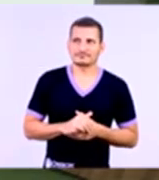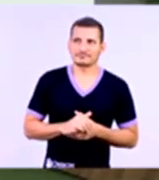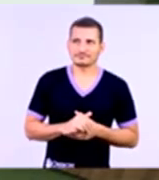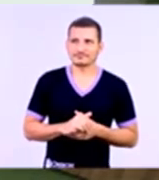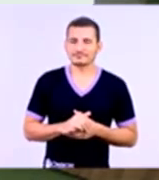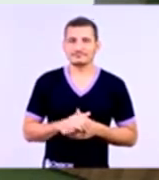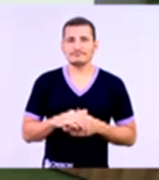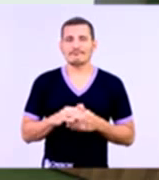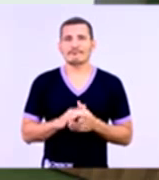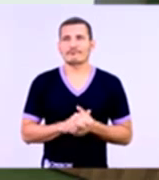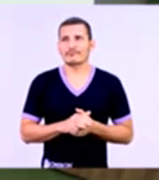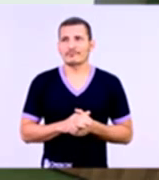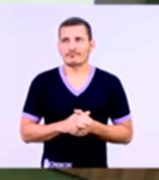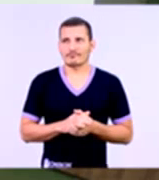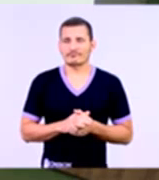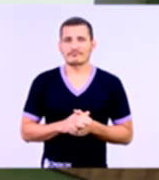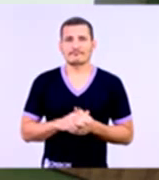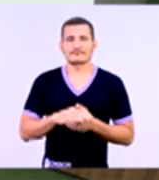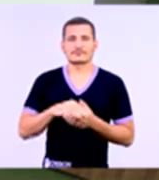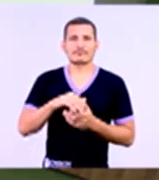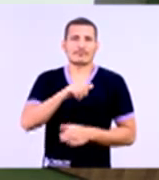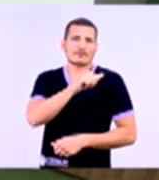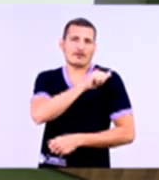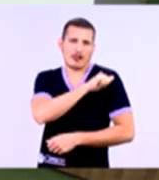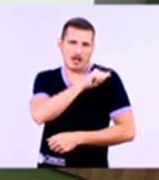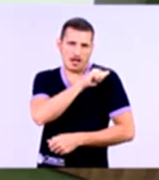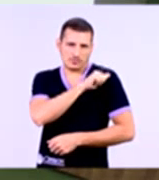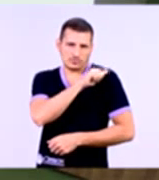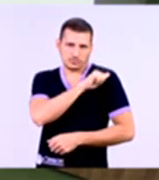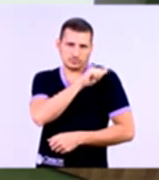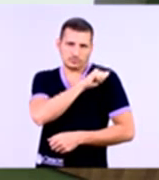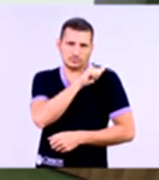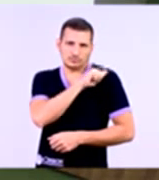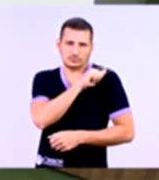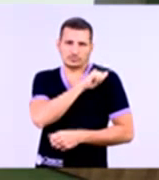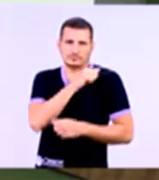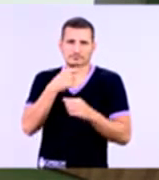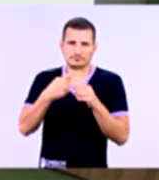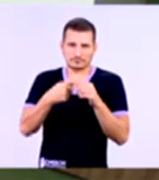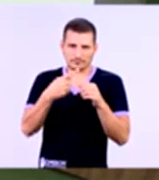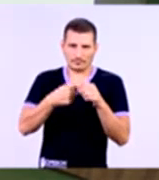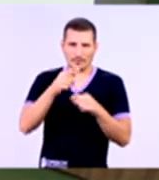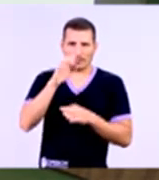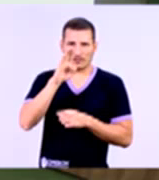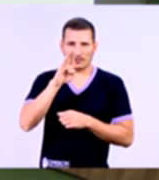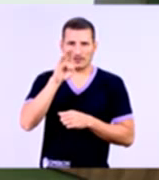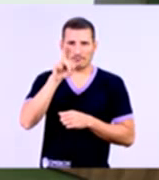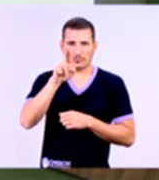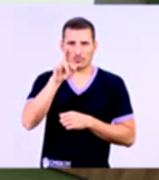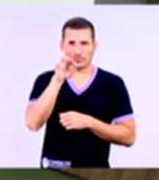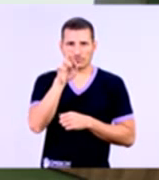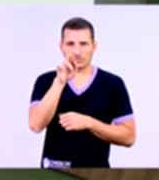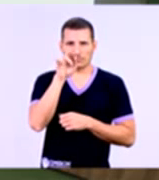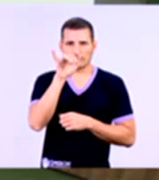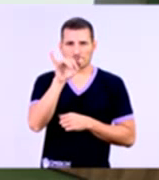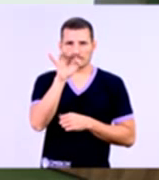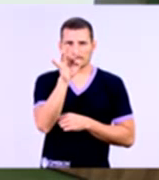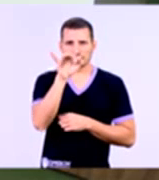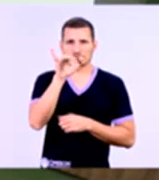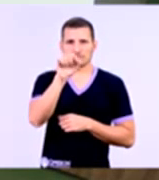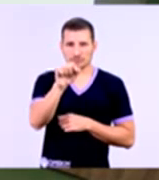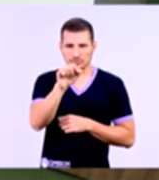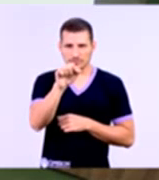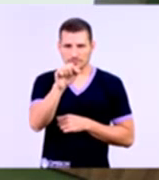foi pedido pelos alunos de Buritis, do polo de Buritis, que fizesse uma revisão básica sobre a atividade